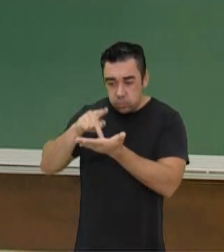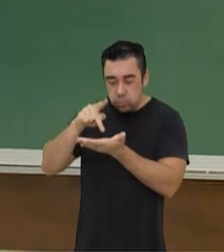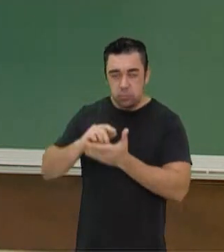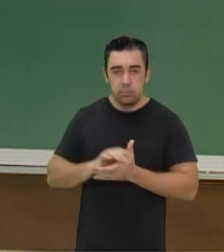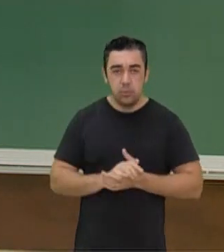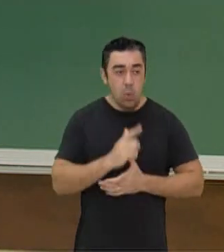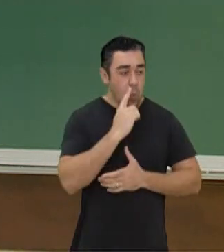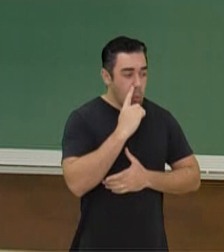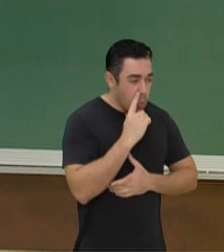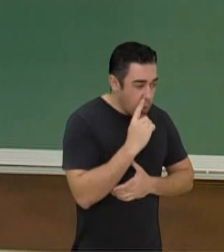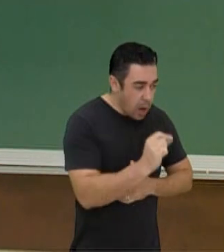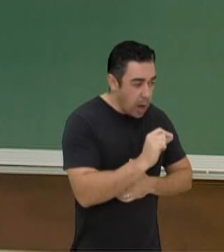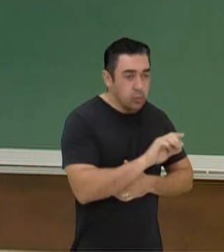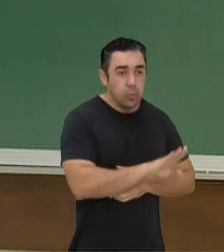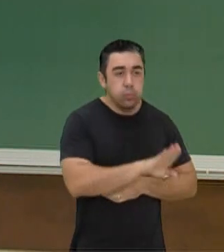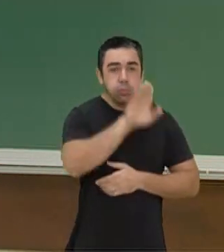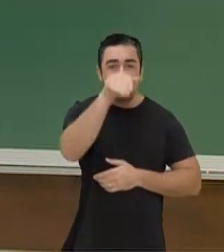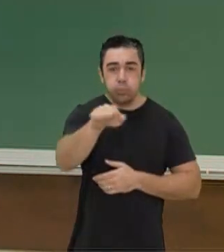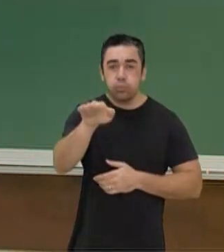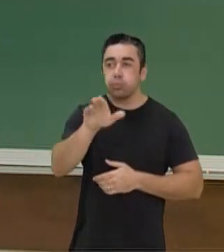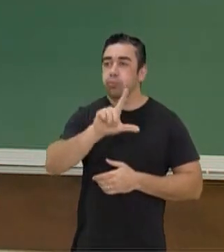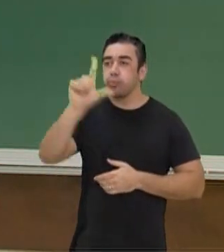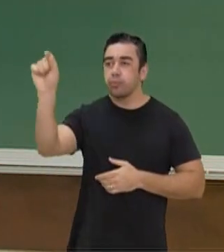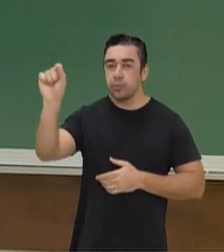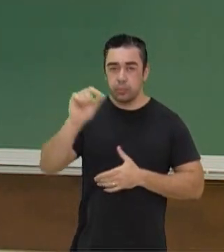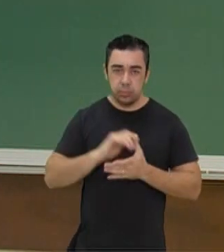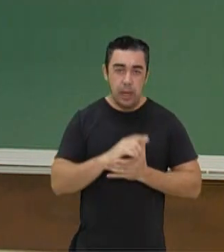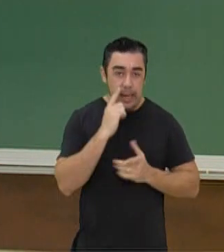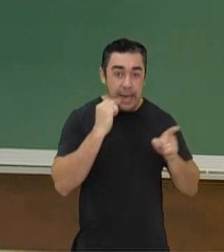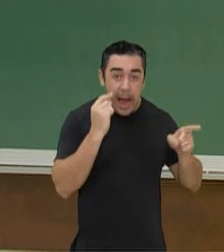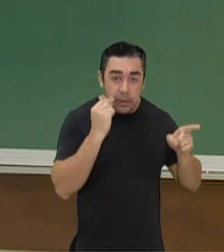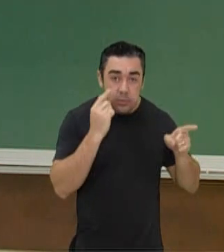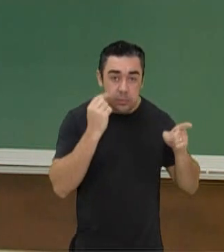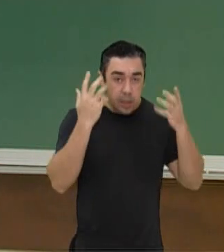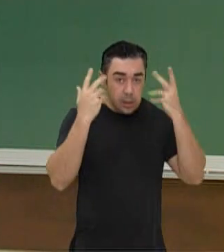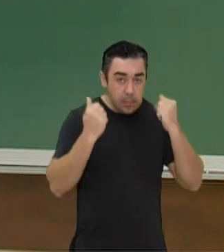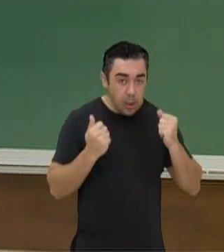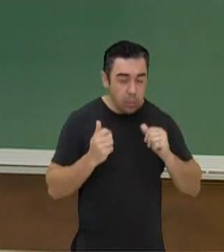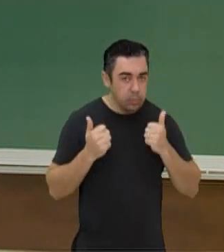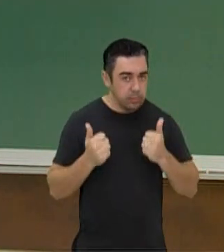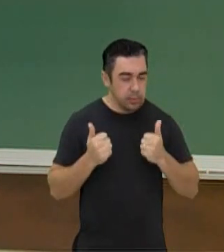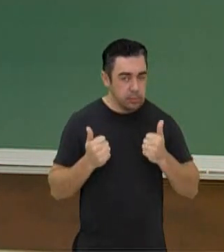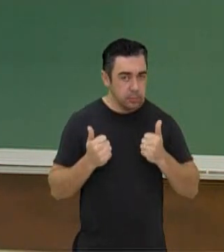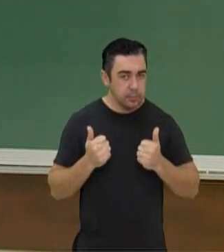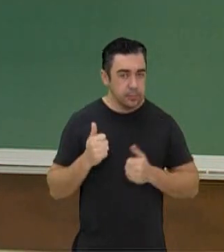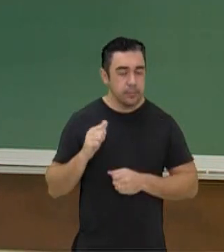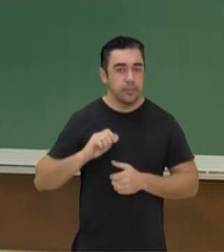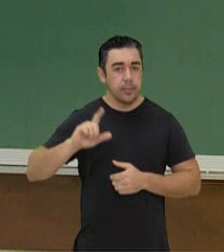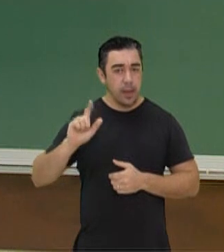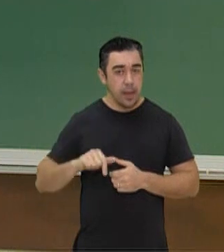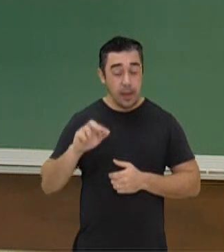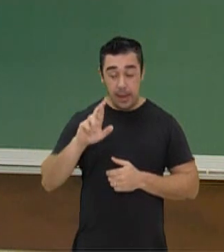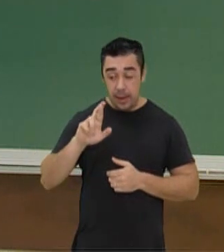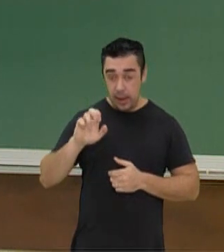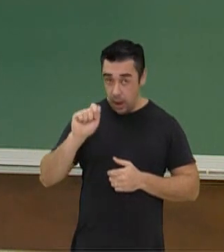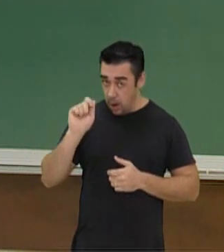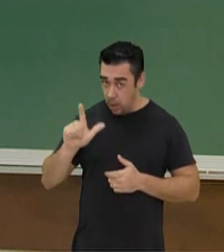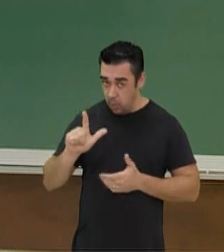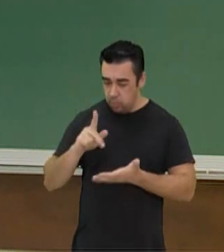gato pulou o muro. Então tá, um animalzinho e tal, vai e pulou, né? Então, sentido